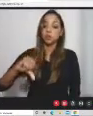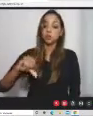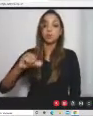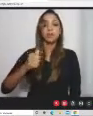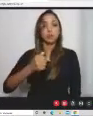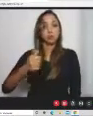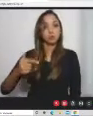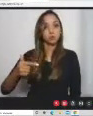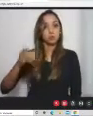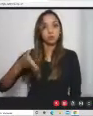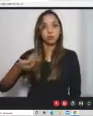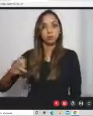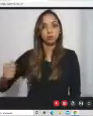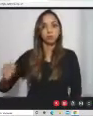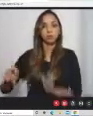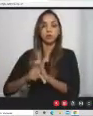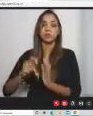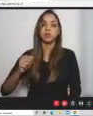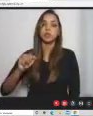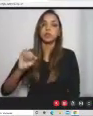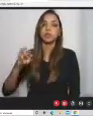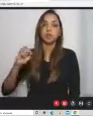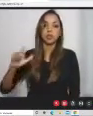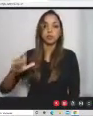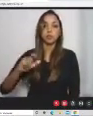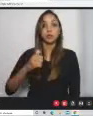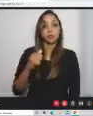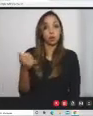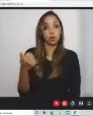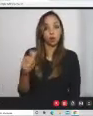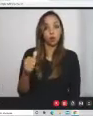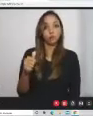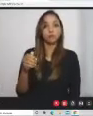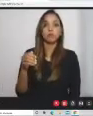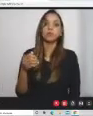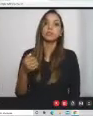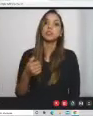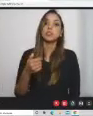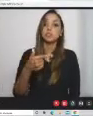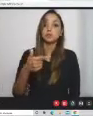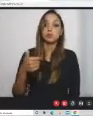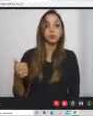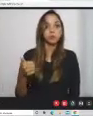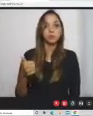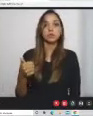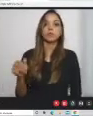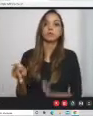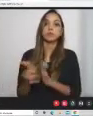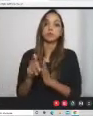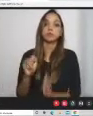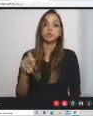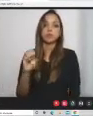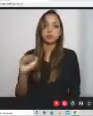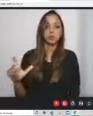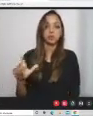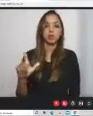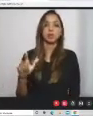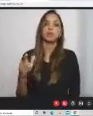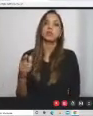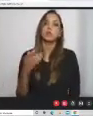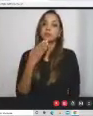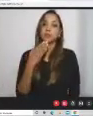da autoria da vereadora Carol Pires. Indicações número 011 e 021/2021, da autoria do vereador Gabriel César. Indicações número